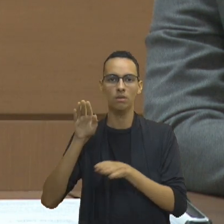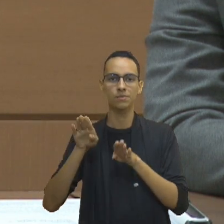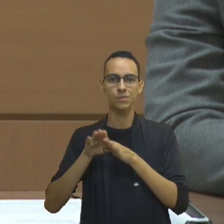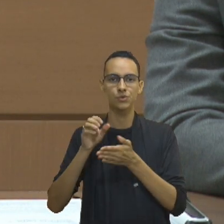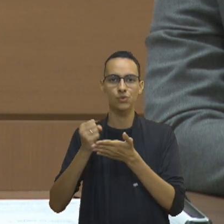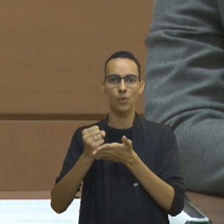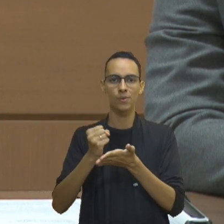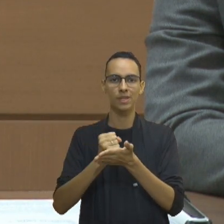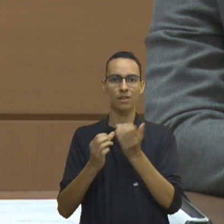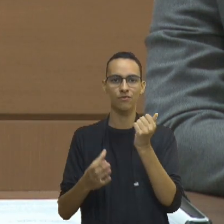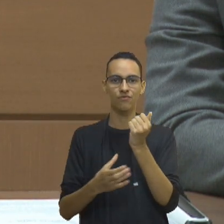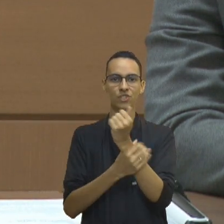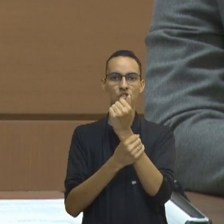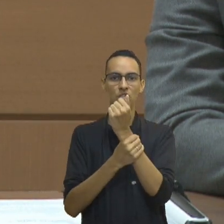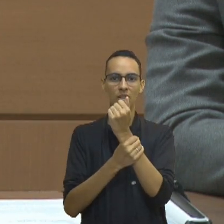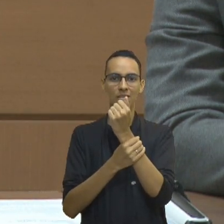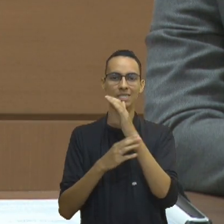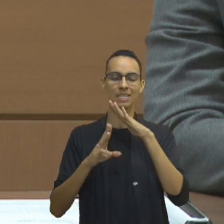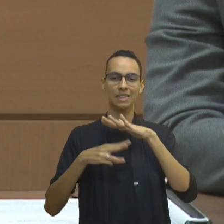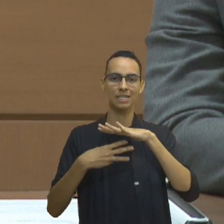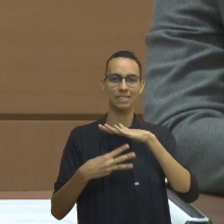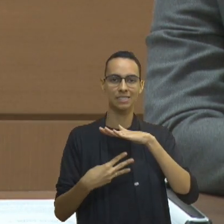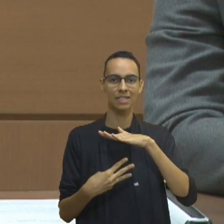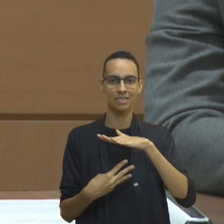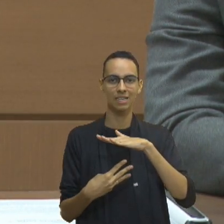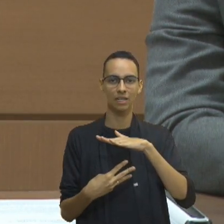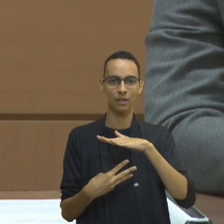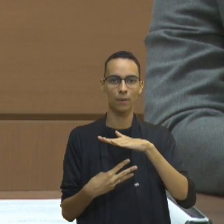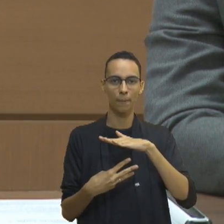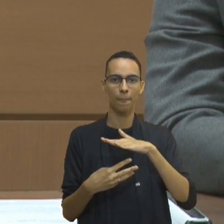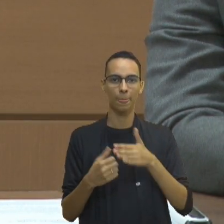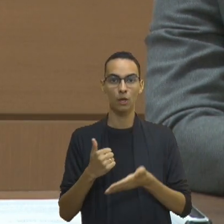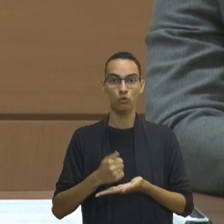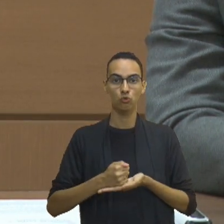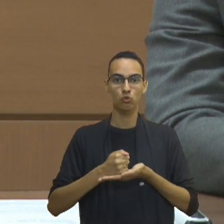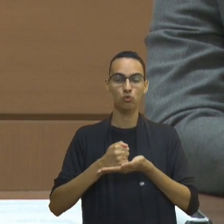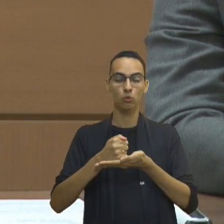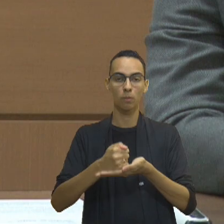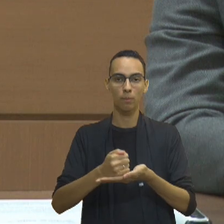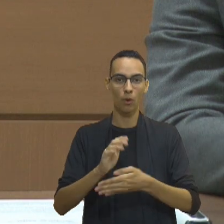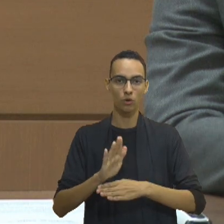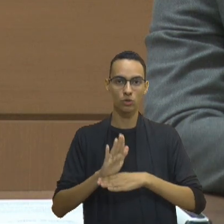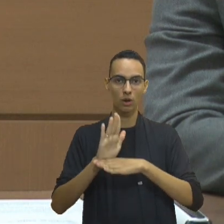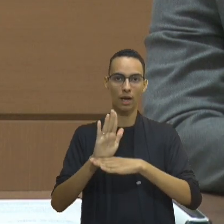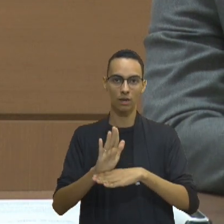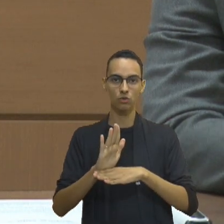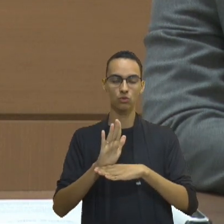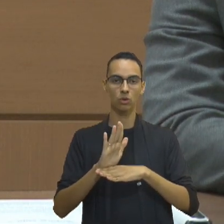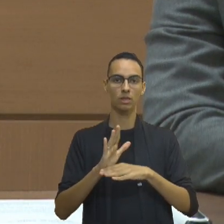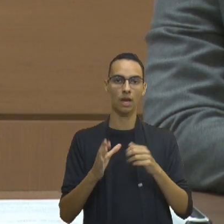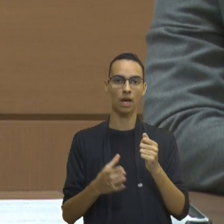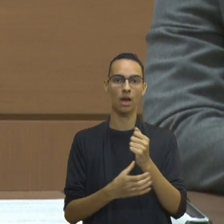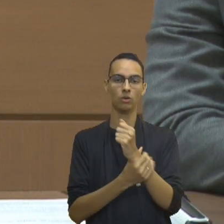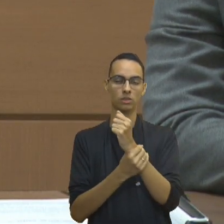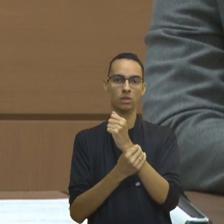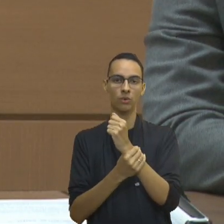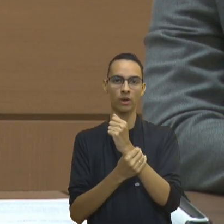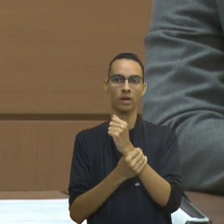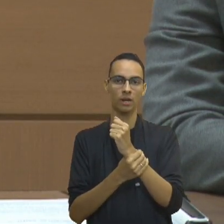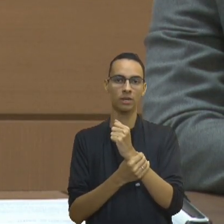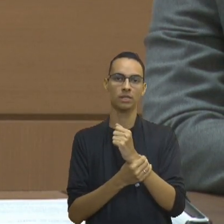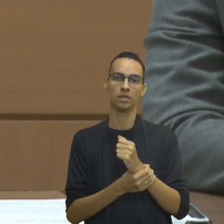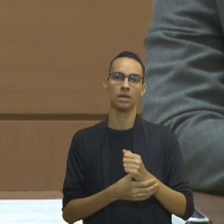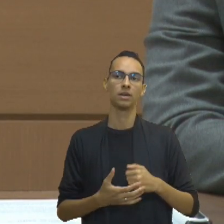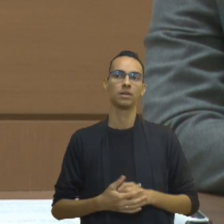vigilância terceirizada e no suporte da vigilância, desempenhando um papel essencial na articulação